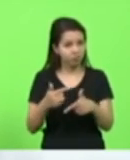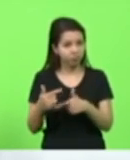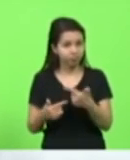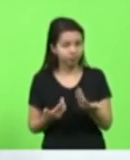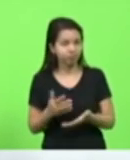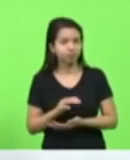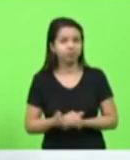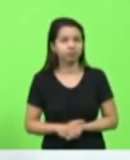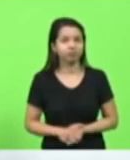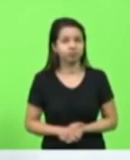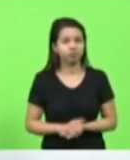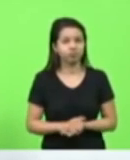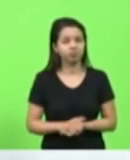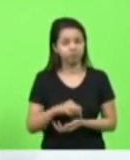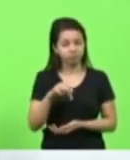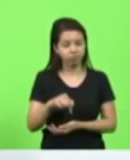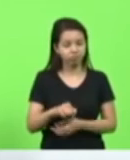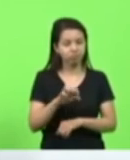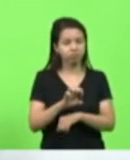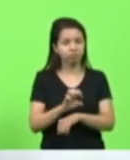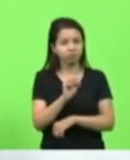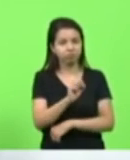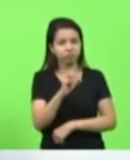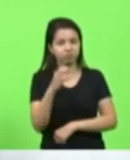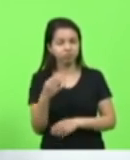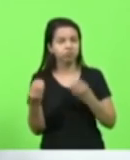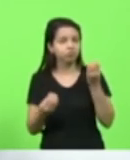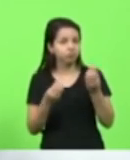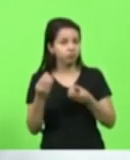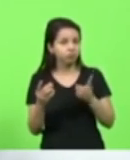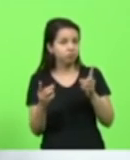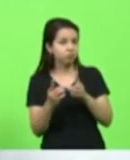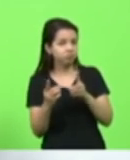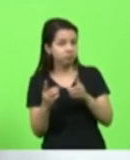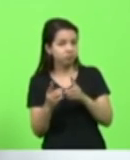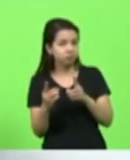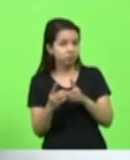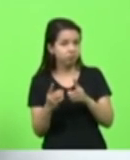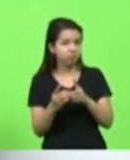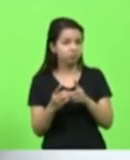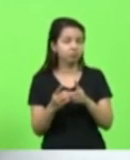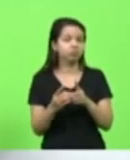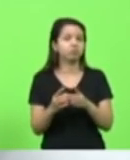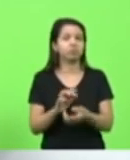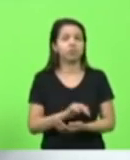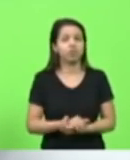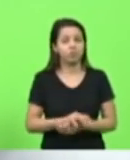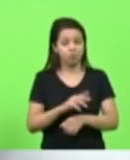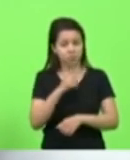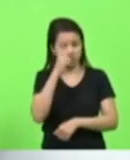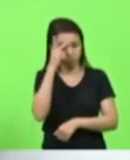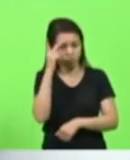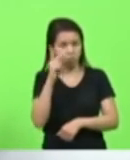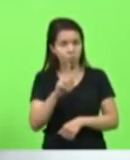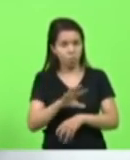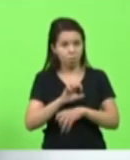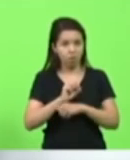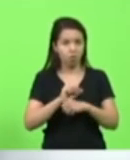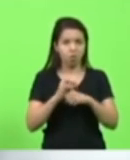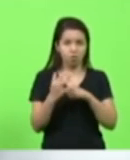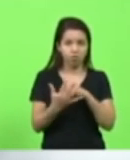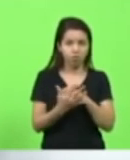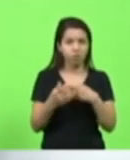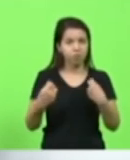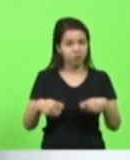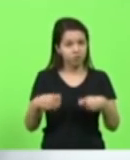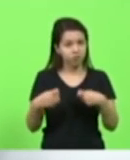acontecer em solo catarinense e como atender, além da clientela do Covid, das pessoas que precisam,